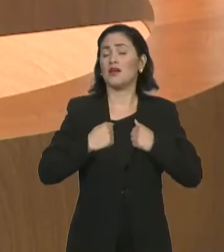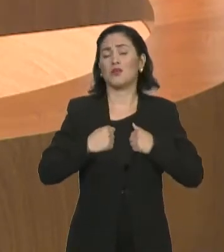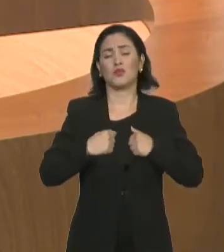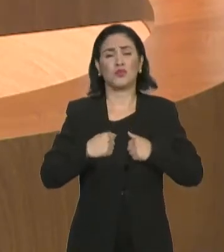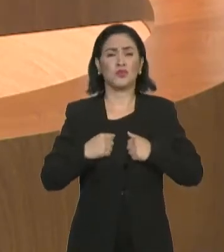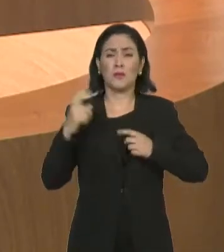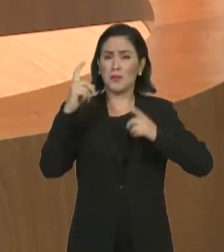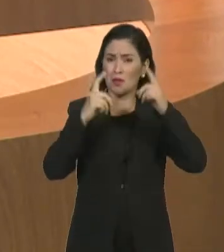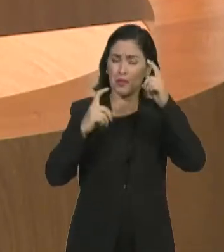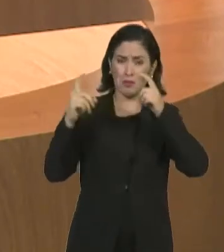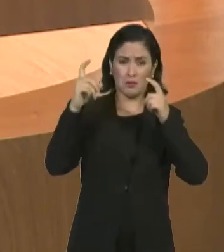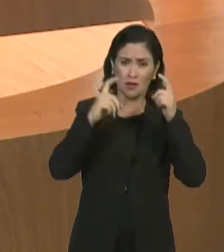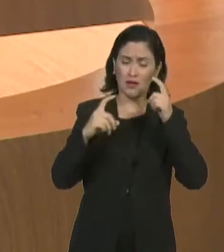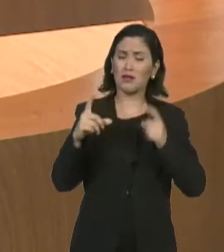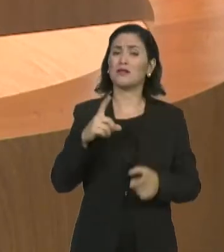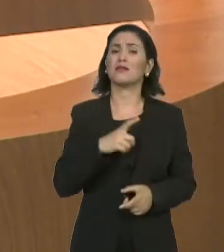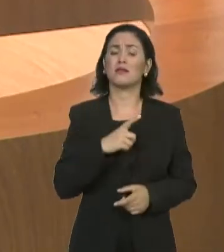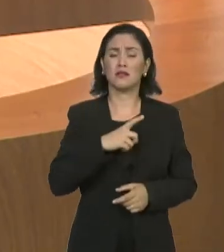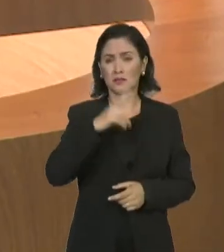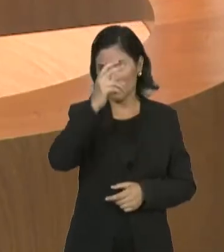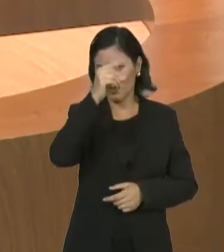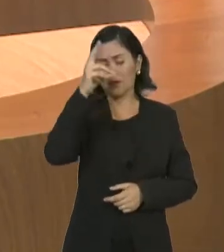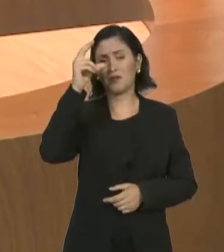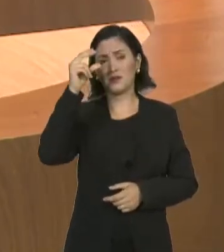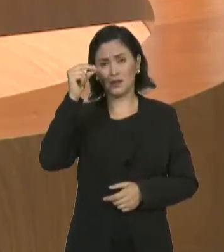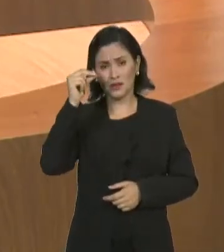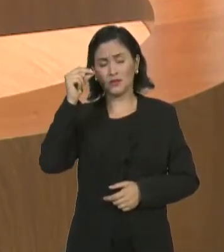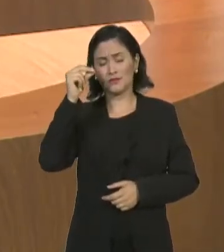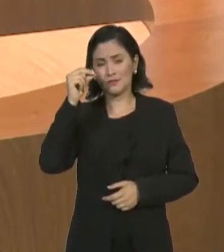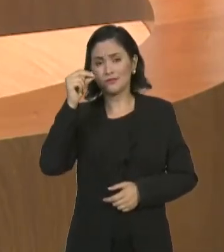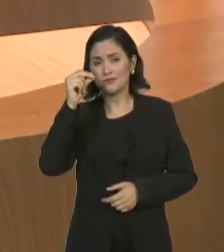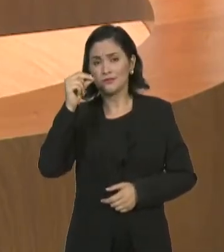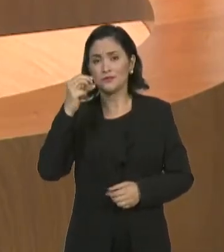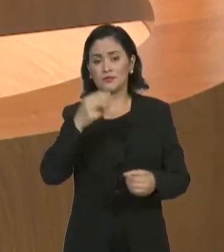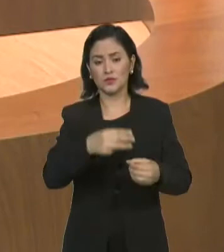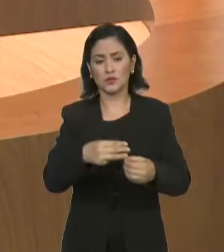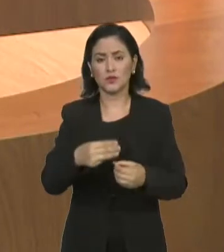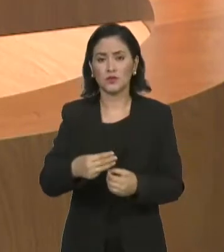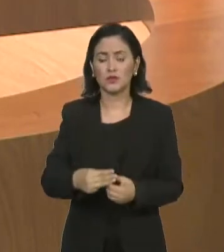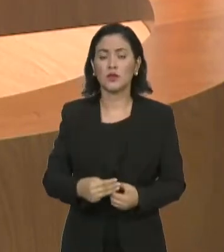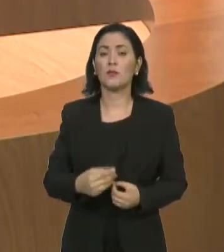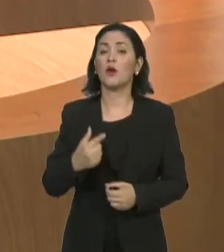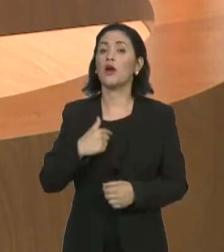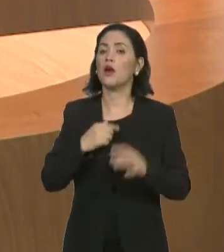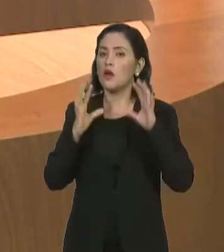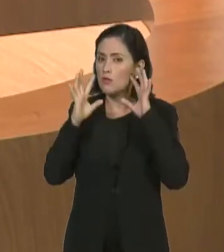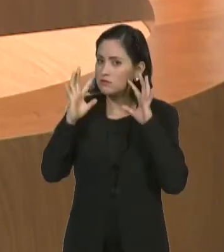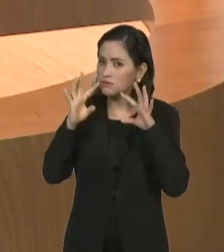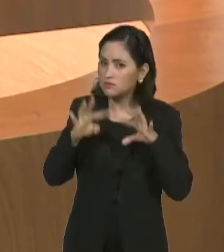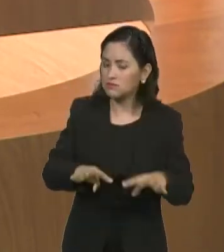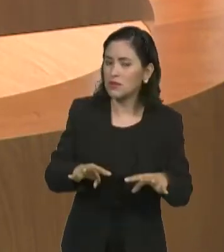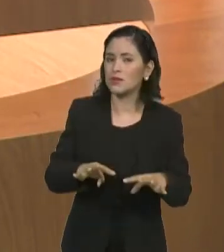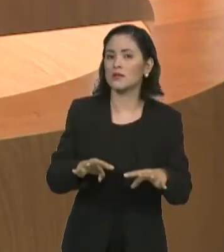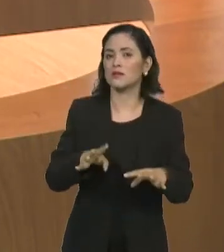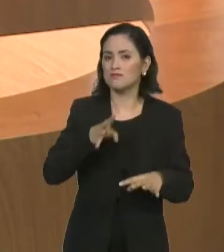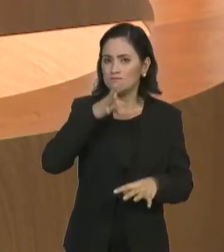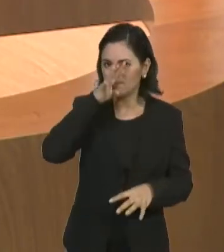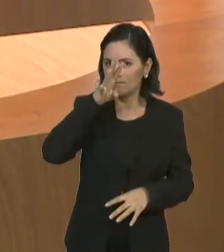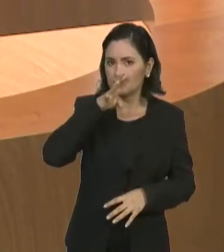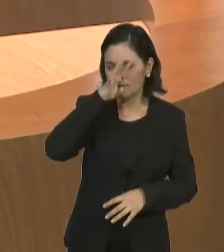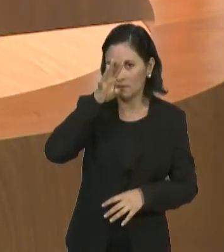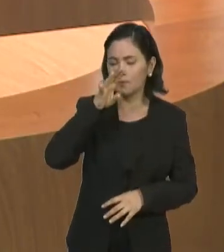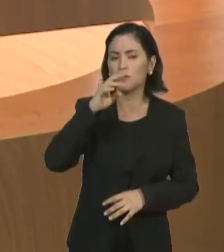eu estarei na comissão acompanhando e olhando o projeto de lei nº 21